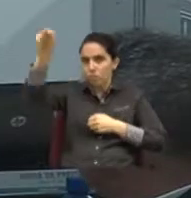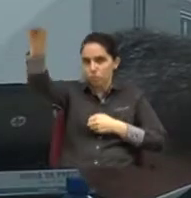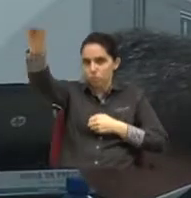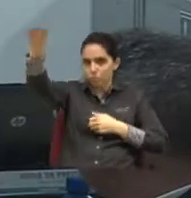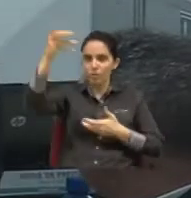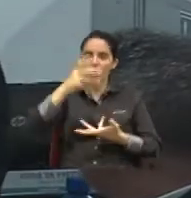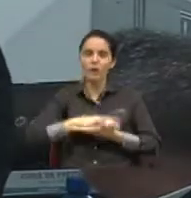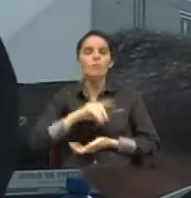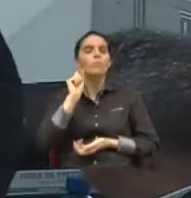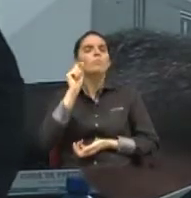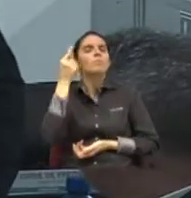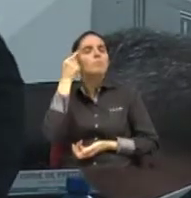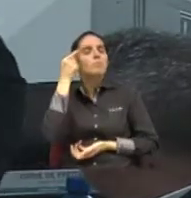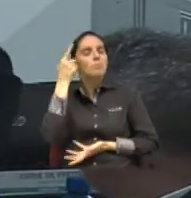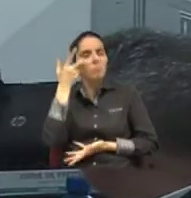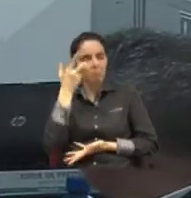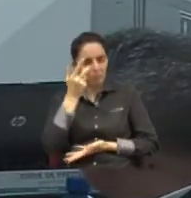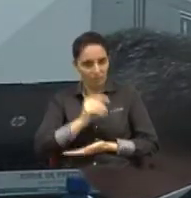que a gente fica pensando?